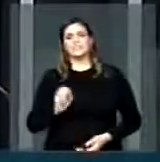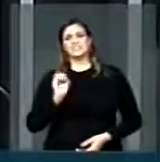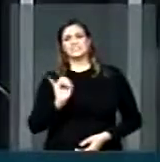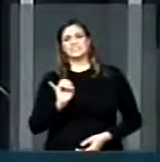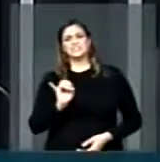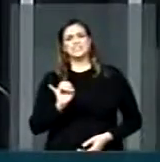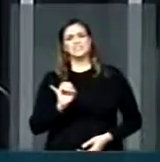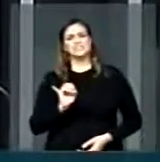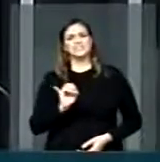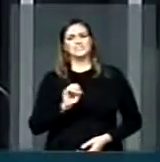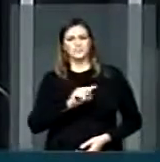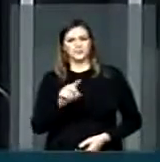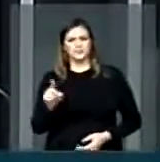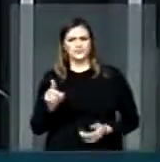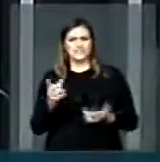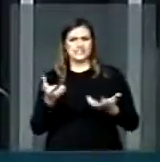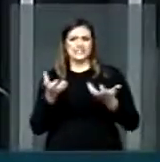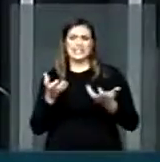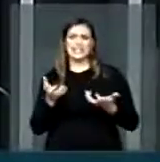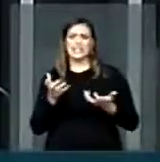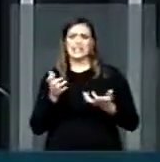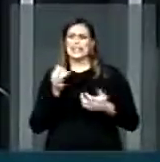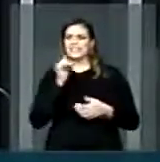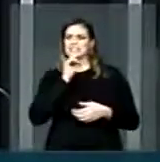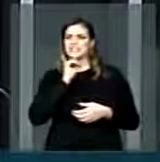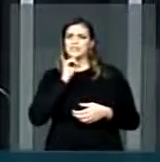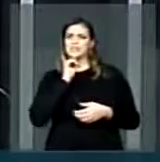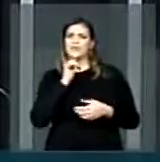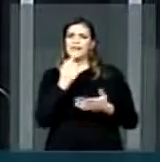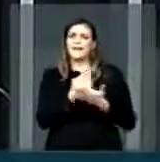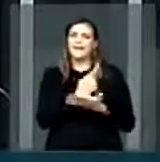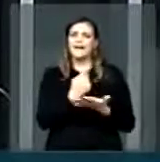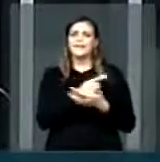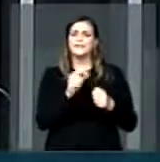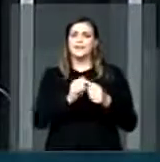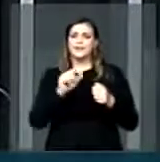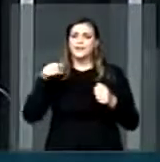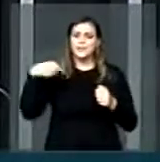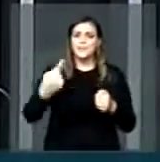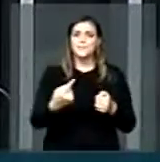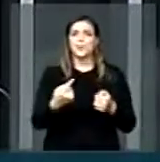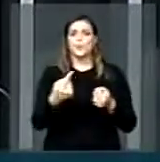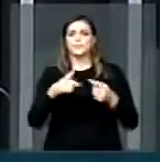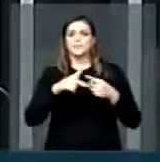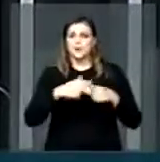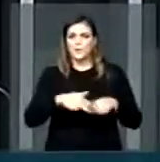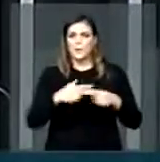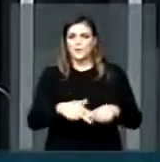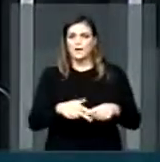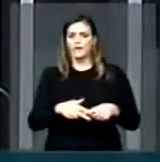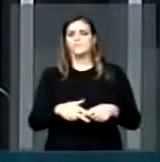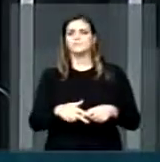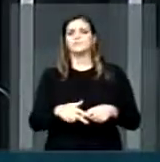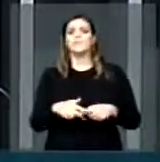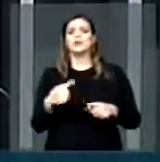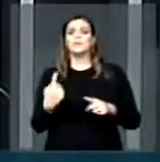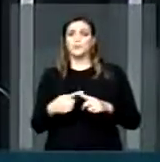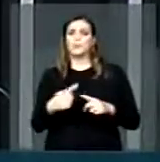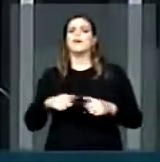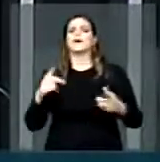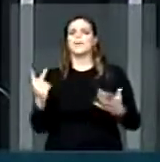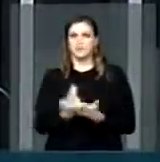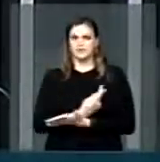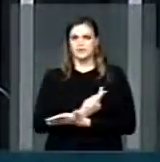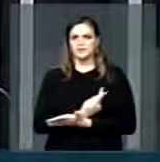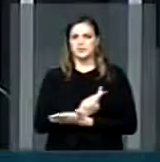devolver uma coisa que foi errada, feita aqui na Assembleia Nacional Constituinte, e se olharem aqui nos anais,